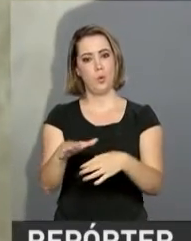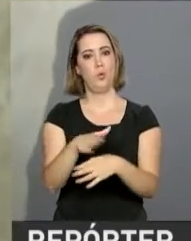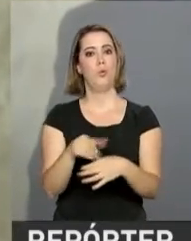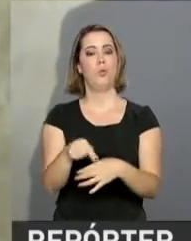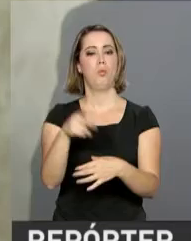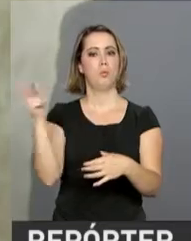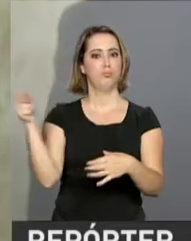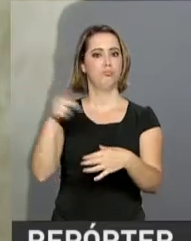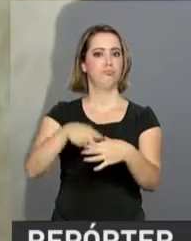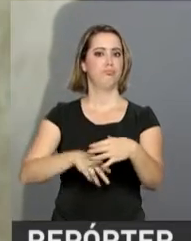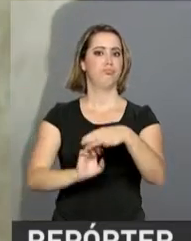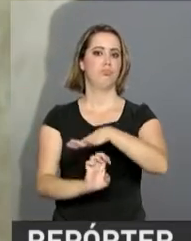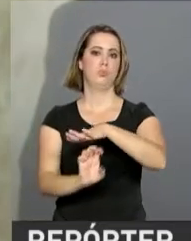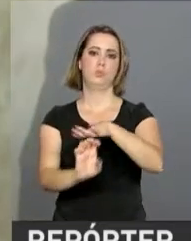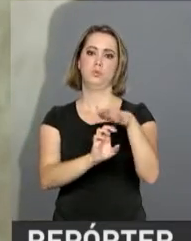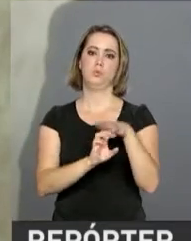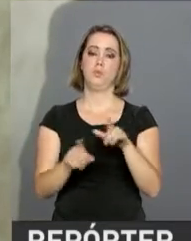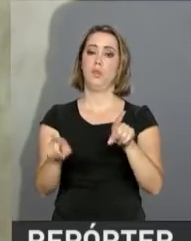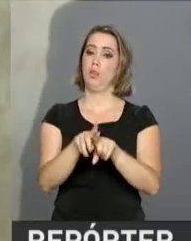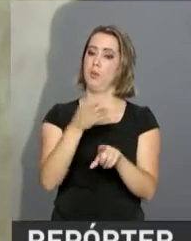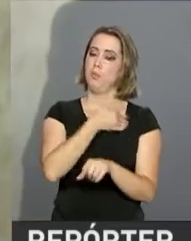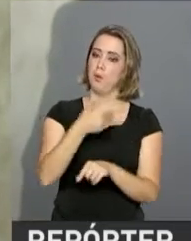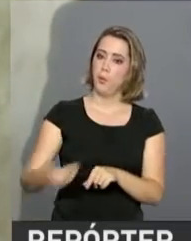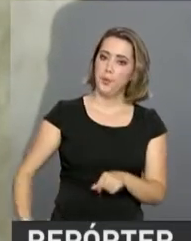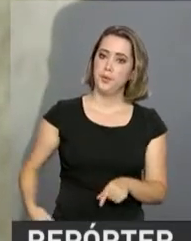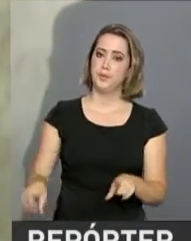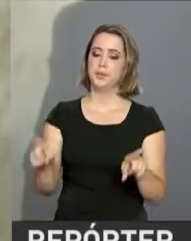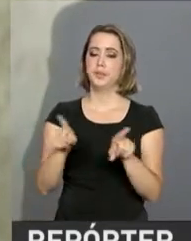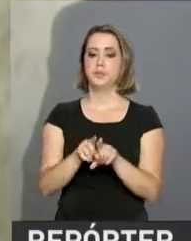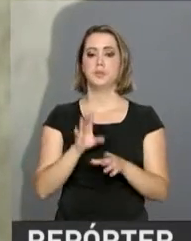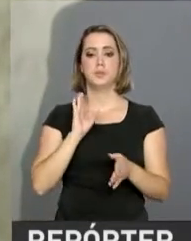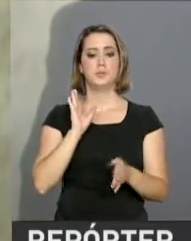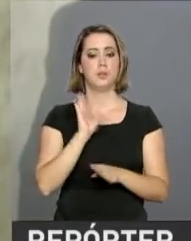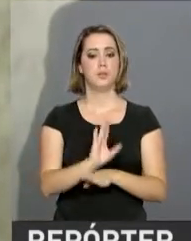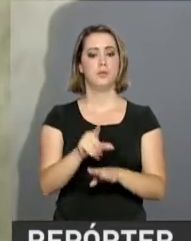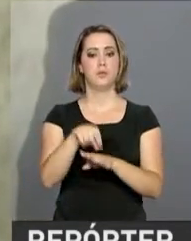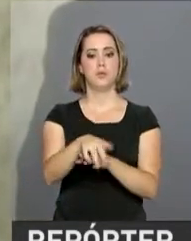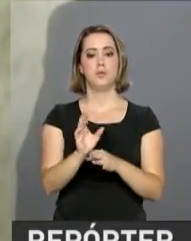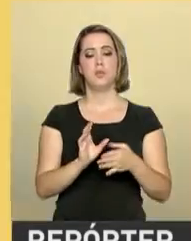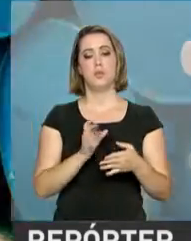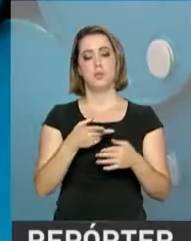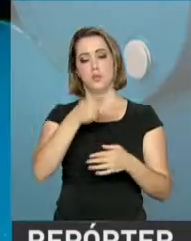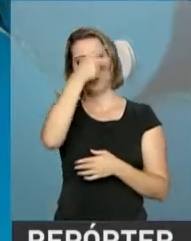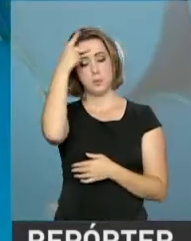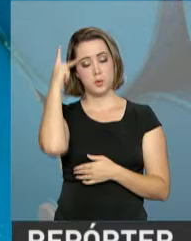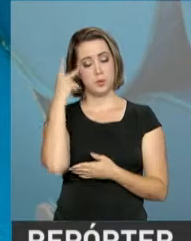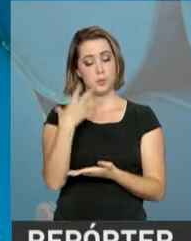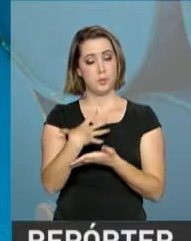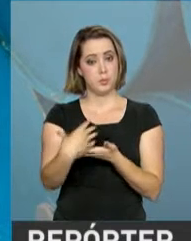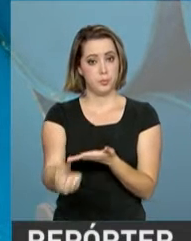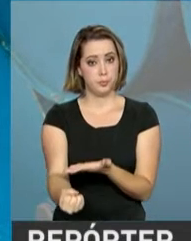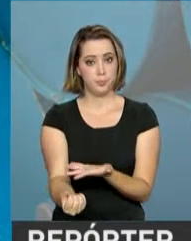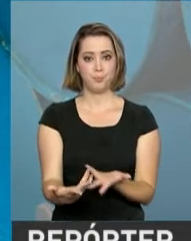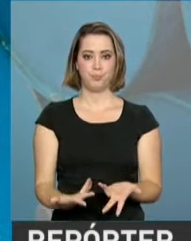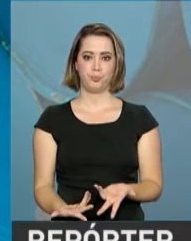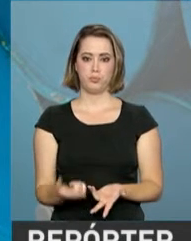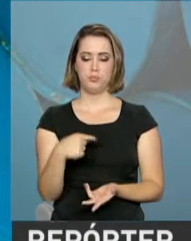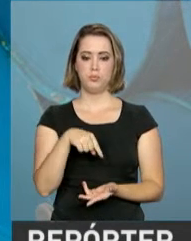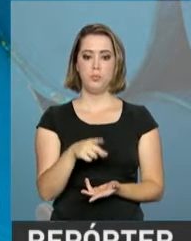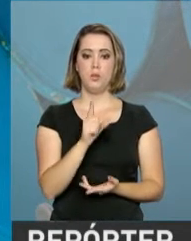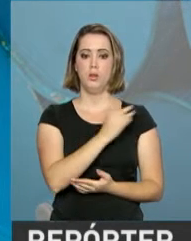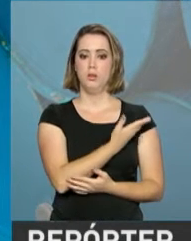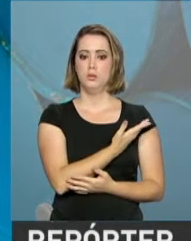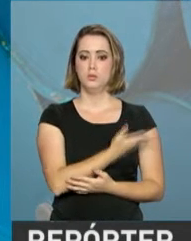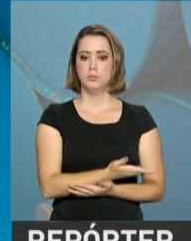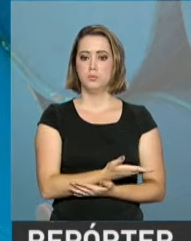beneficiar o governo com arrecadação maior e vai beneficiar claros fornecedores para exploração em área terrestre